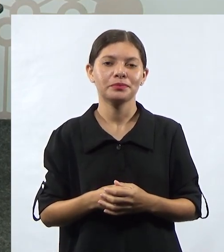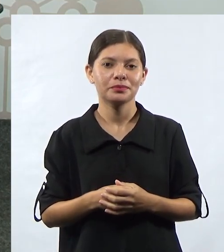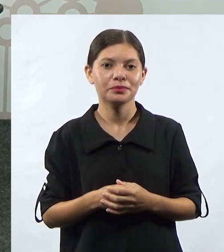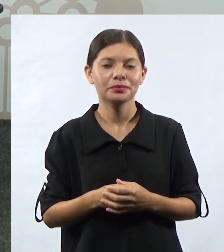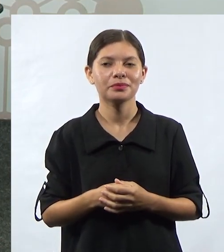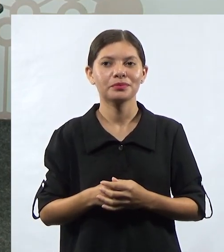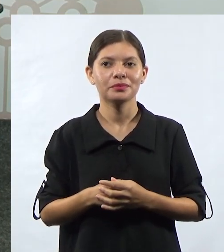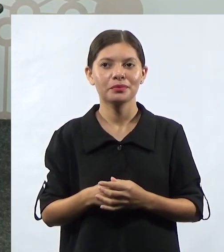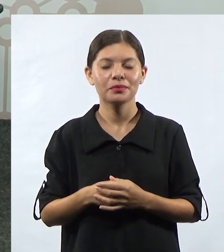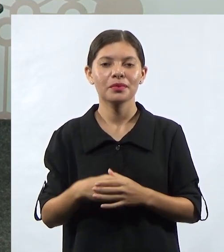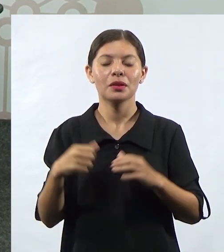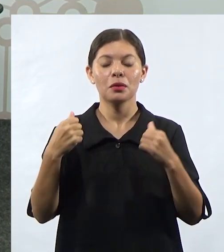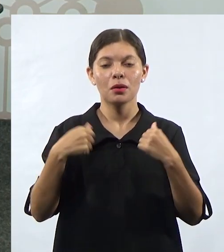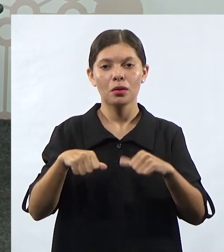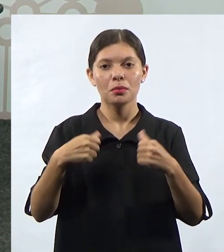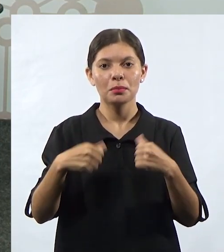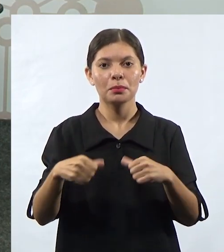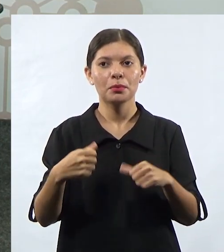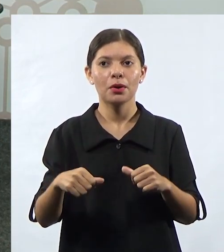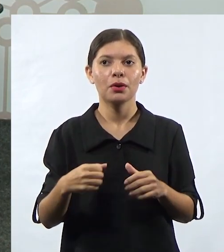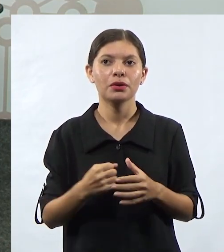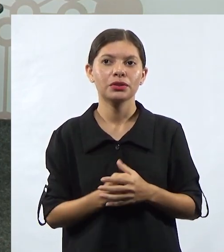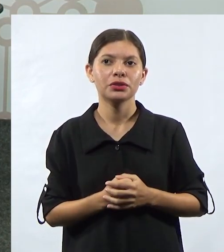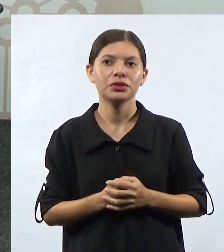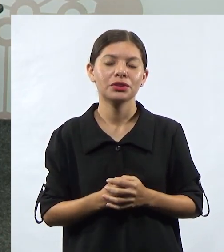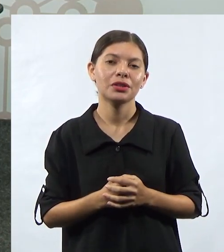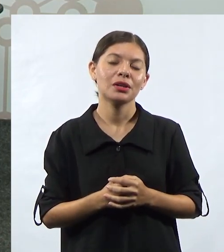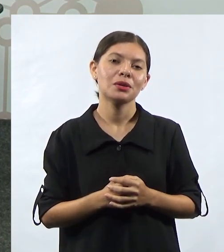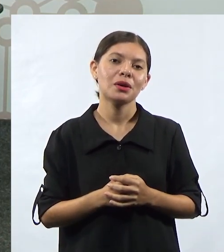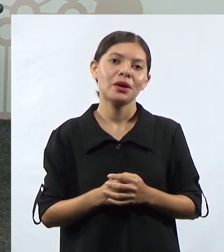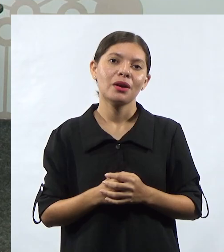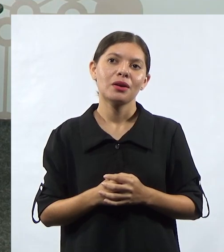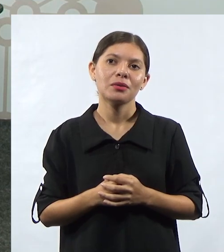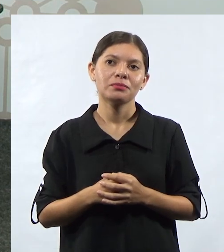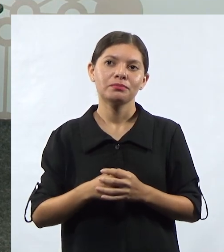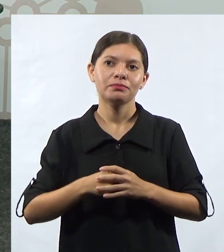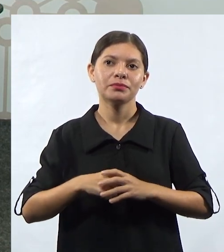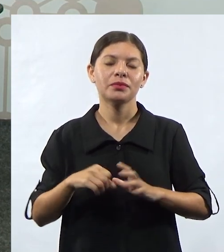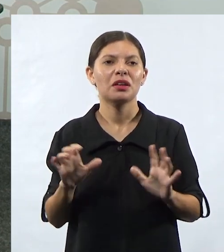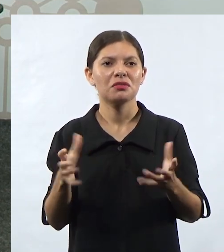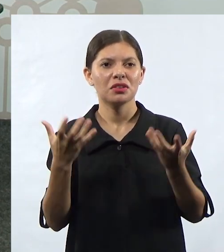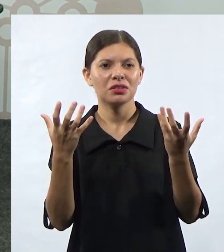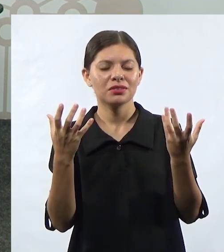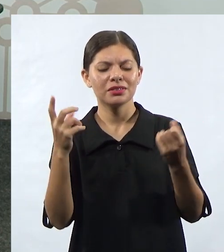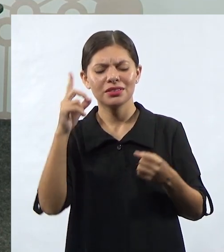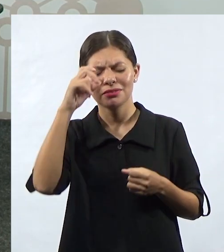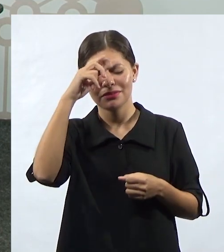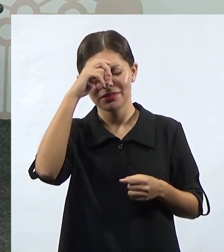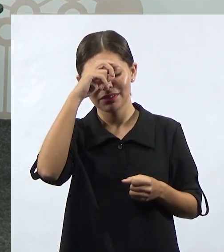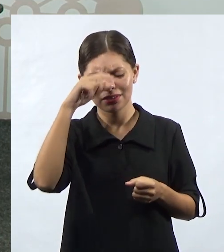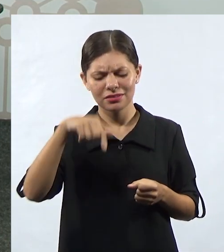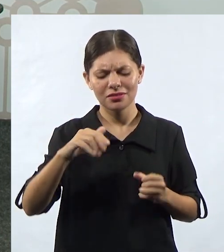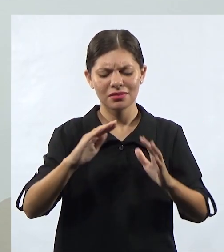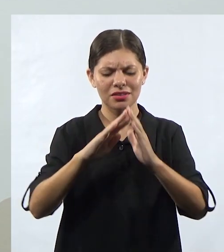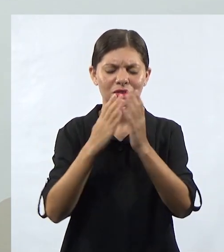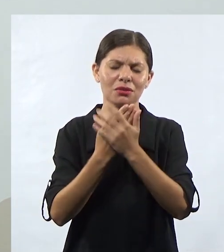Evidentemente que podem surgir também. Olha, quais foram os momentos difíceis que vocês passaram na escola, ou que a escola passou?